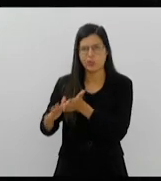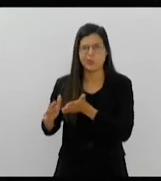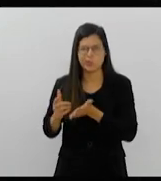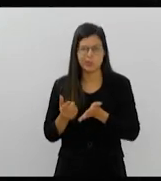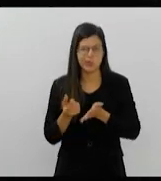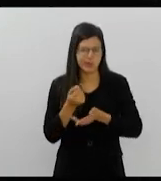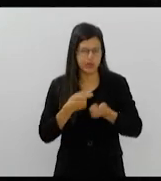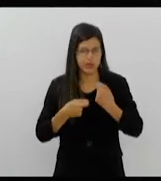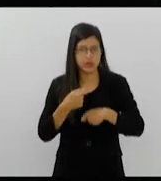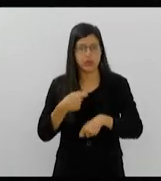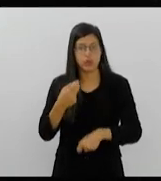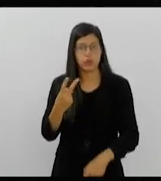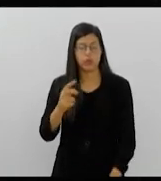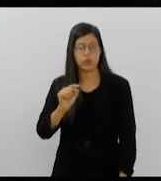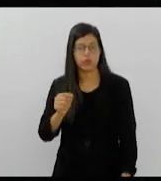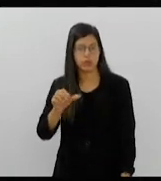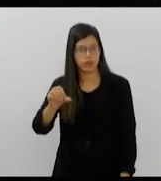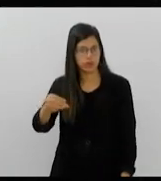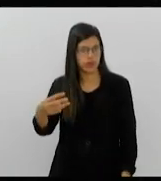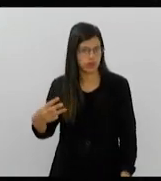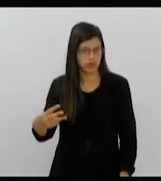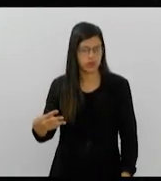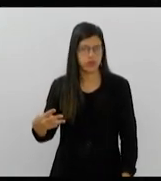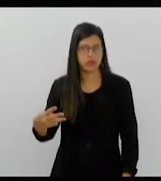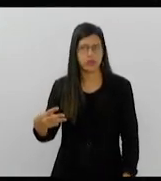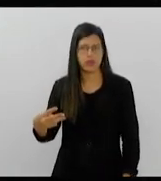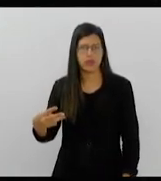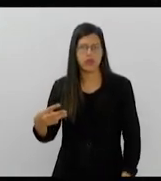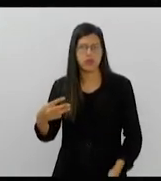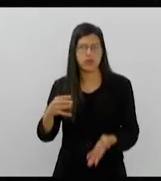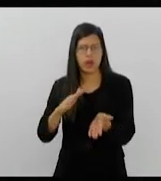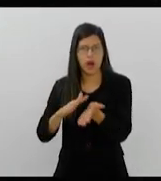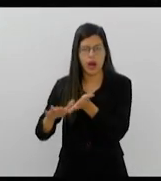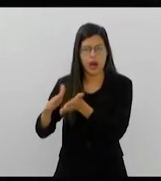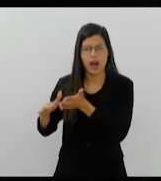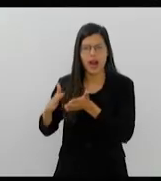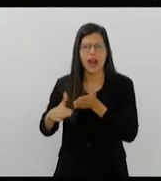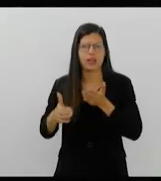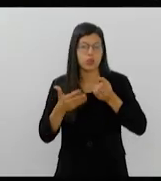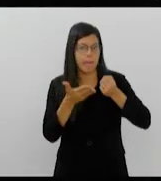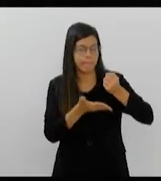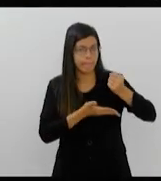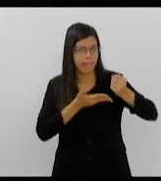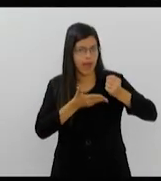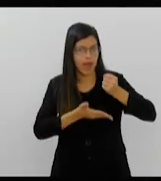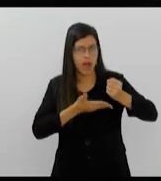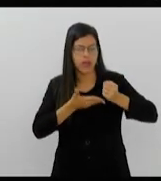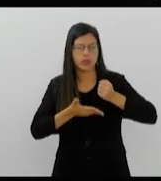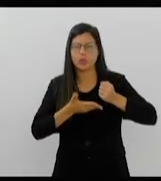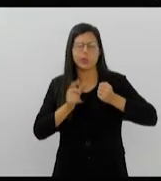dos 2,93 vão para despesas primárias, que são